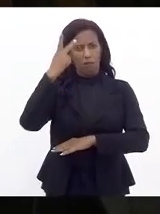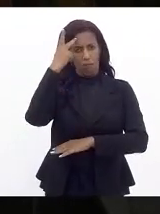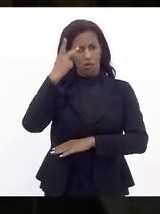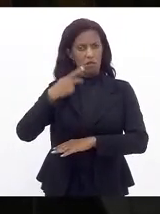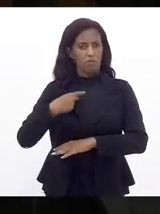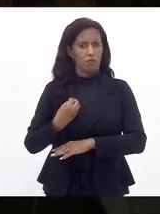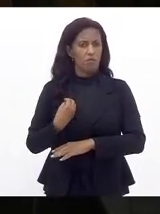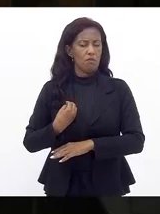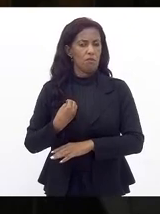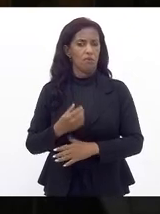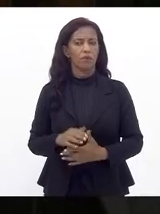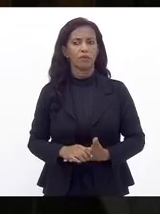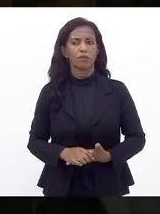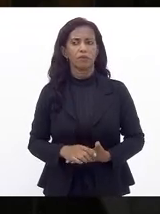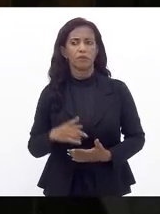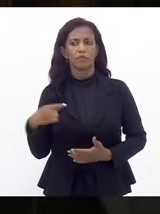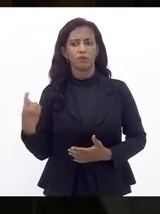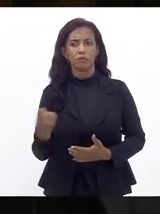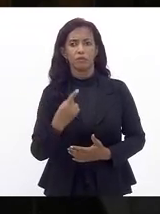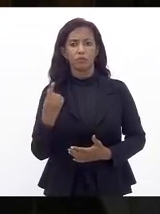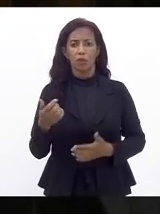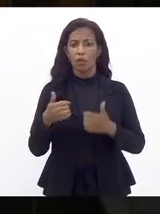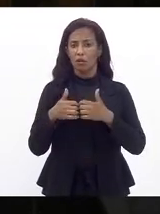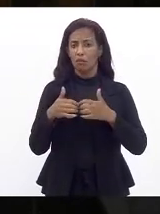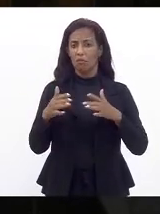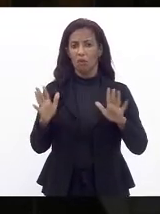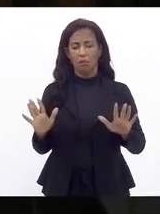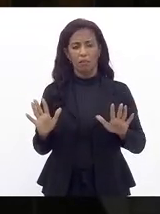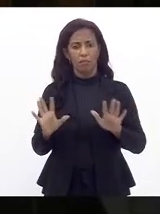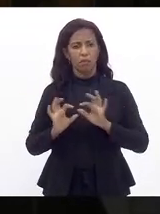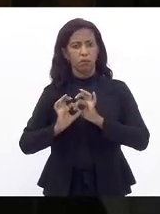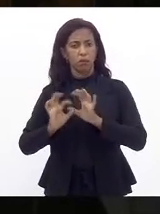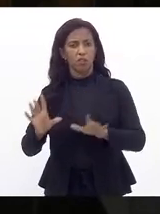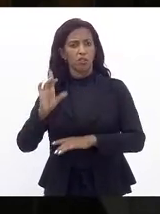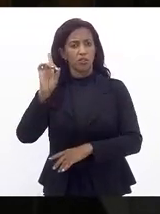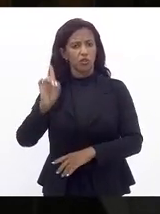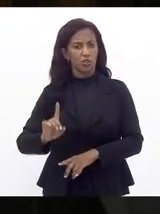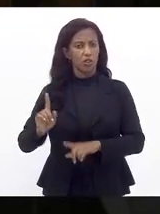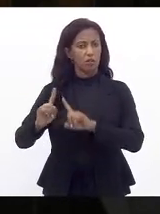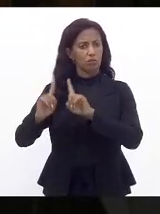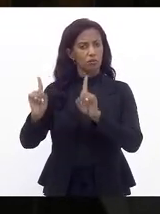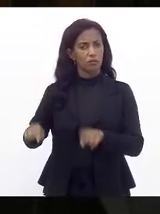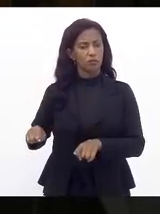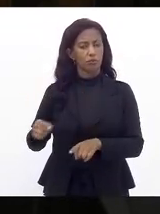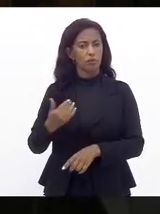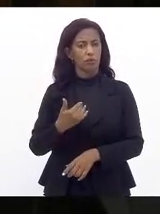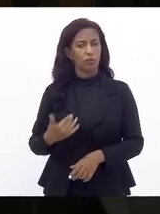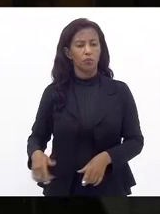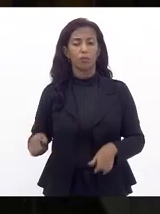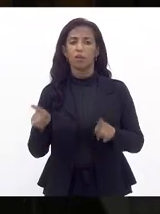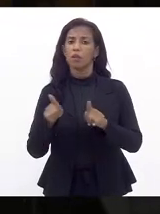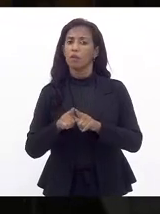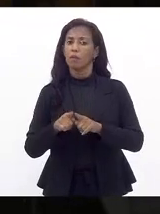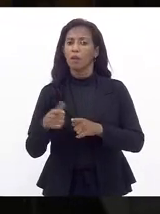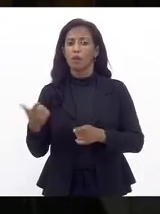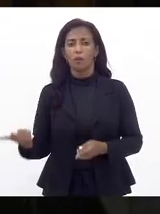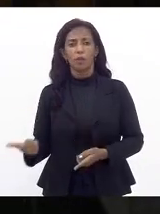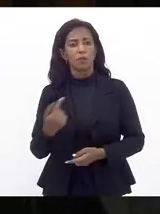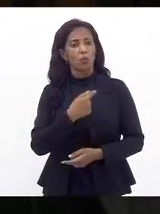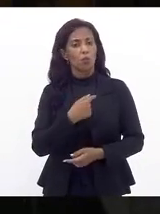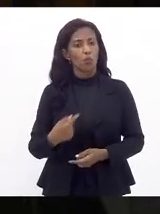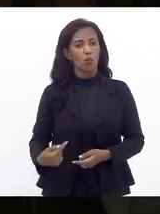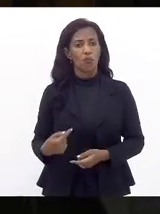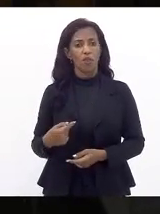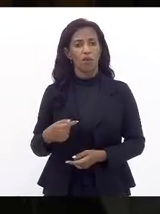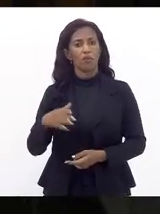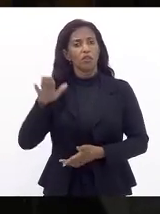próprio. Nós não abriremos mãos de direitos dos servidores públicos. Também não é esse o intuito do governo,